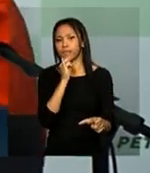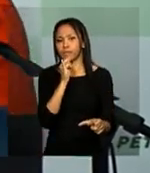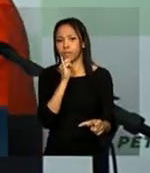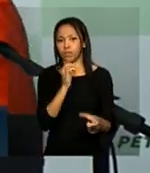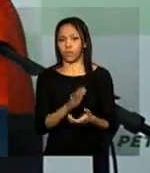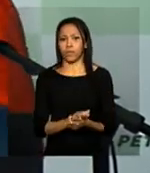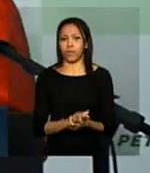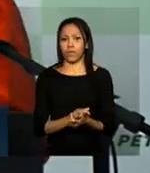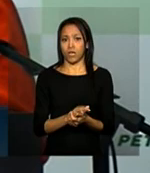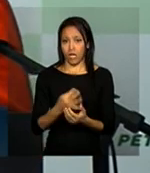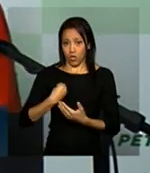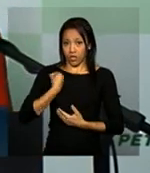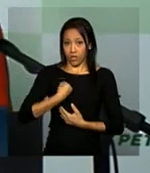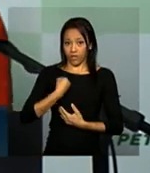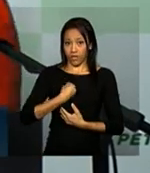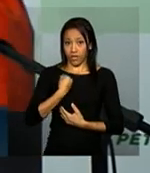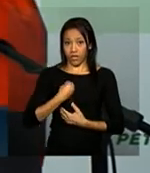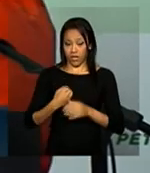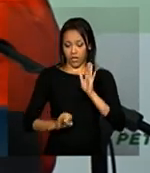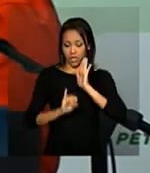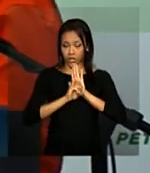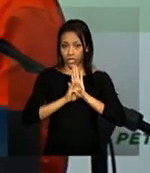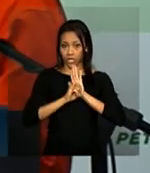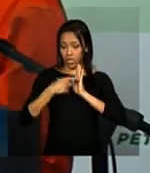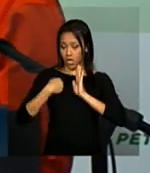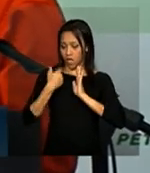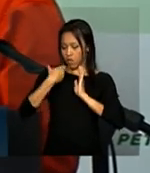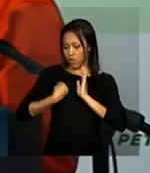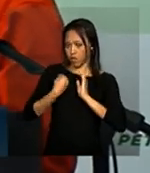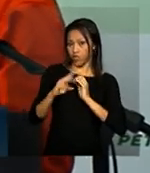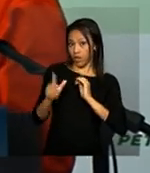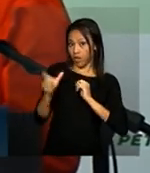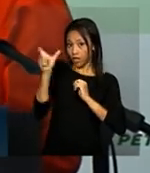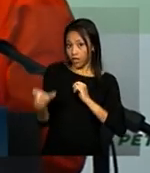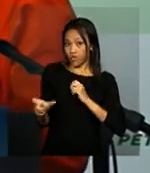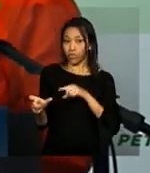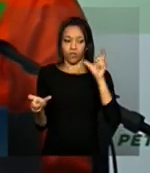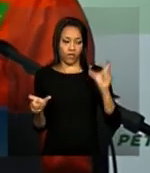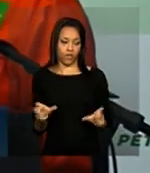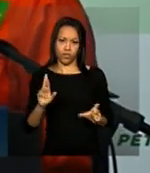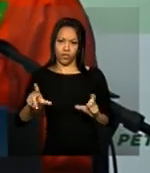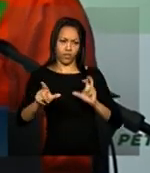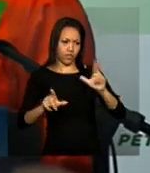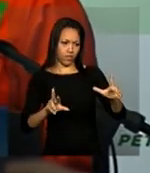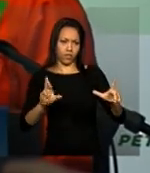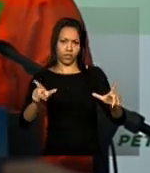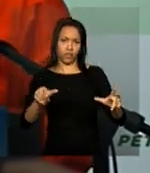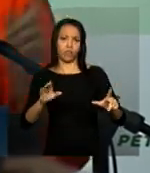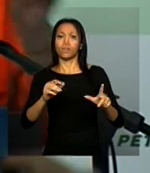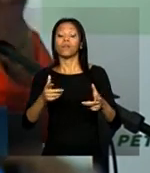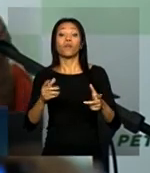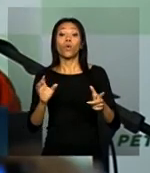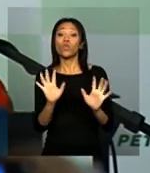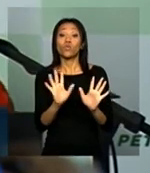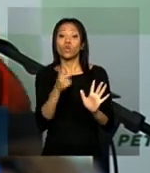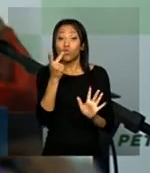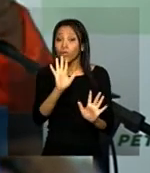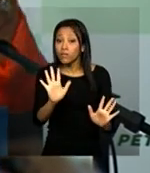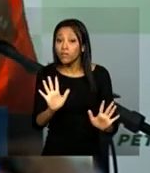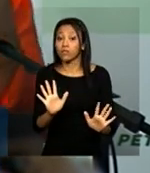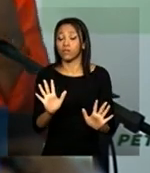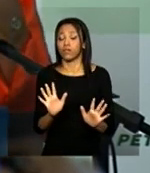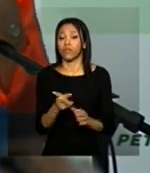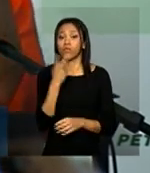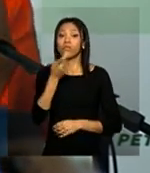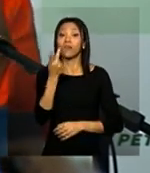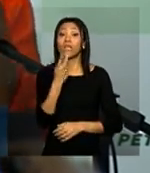de nós ser diferente do outro. Eu sou diferente do Armando, sou diferente do Humberto, sou diferente da Graça. Estou falando isso não,